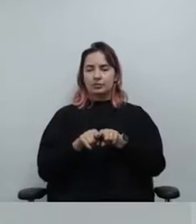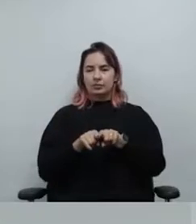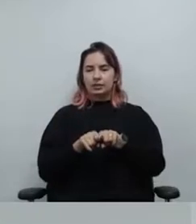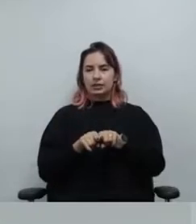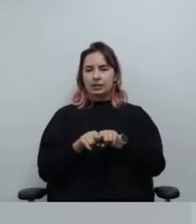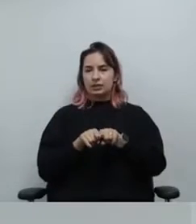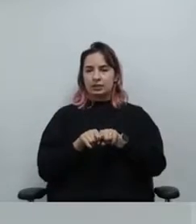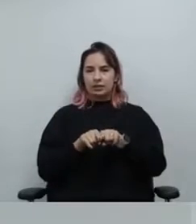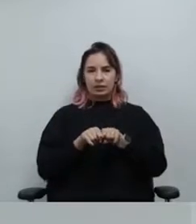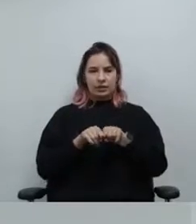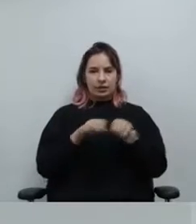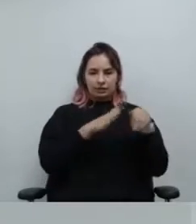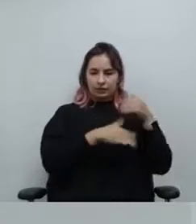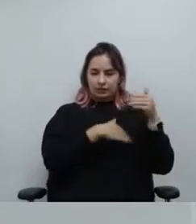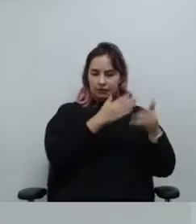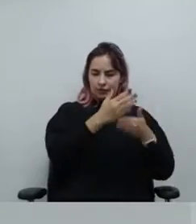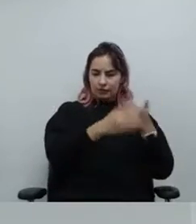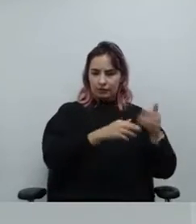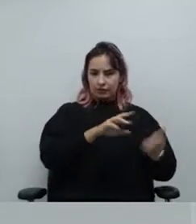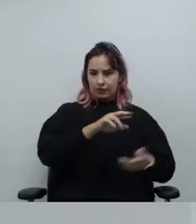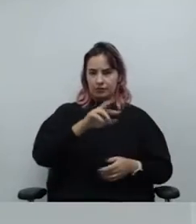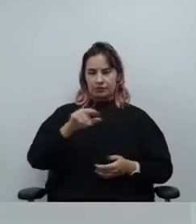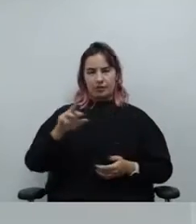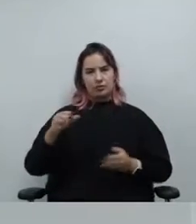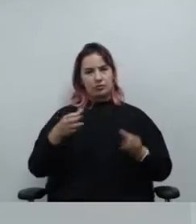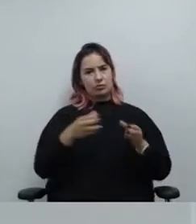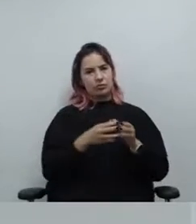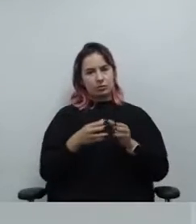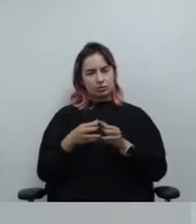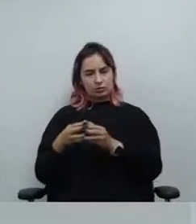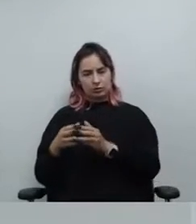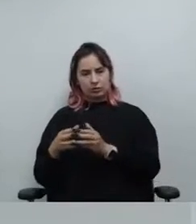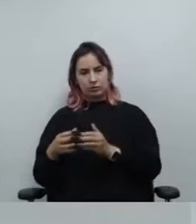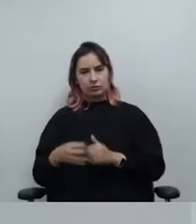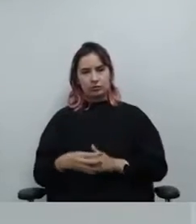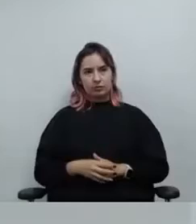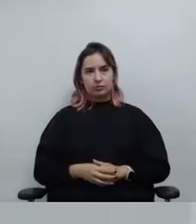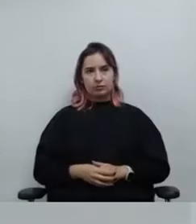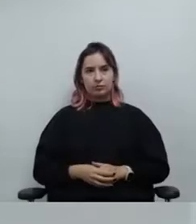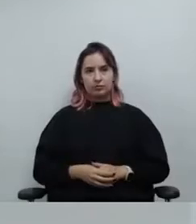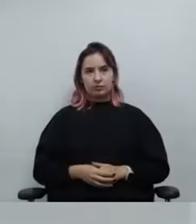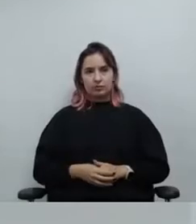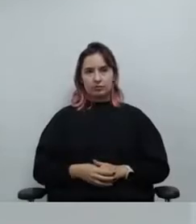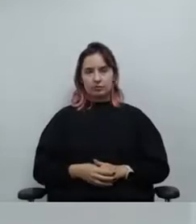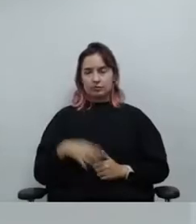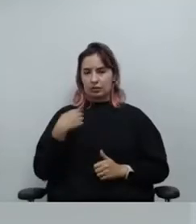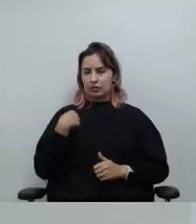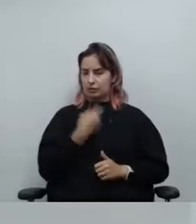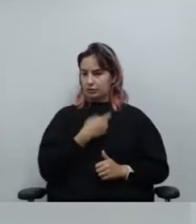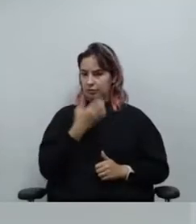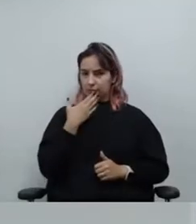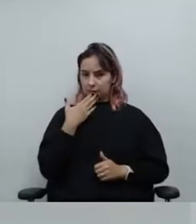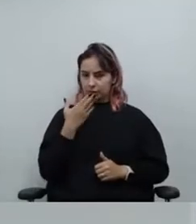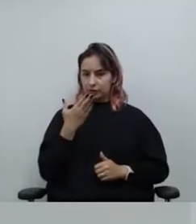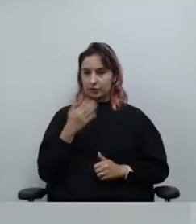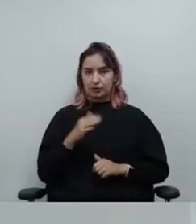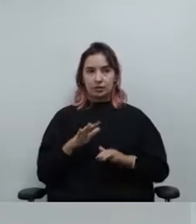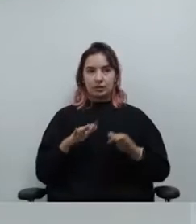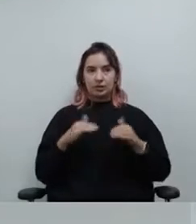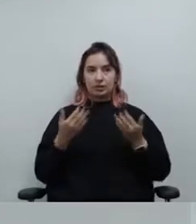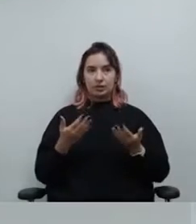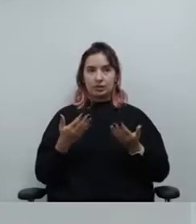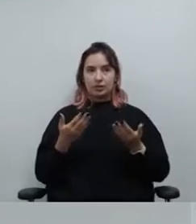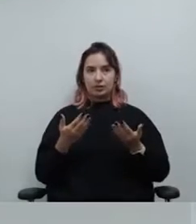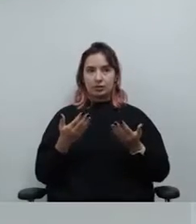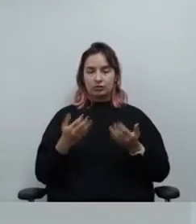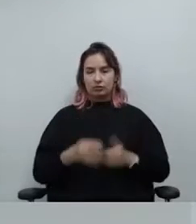em várias instâncias, em várias comarcas, né, como a gente fica correndo atrás disso. Então, esse jogo do comigo